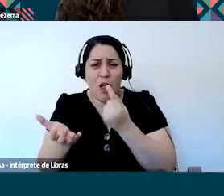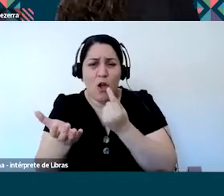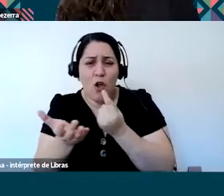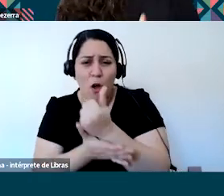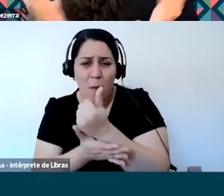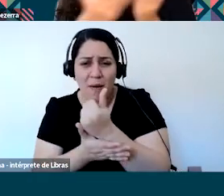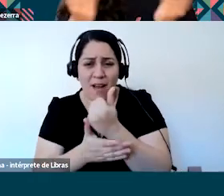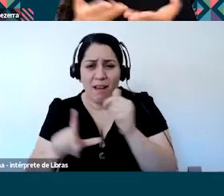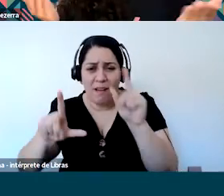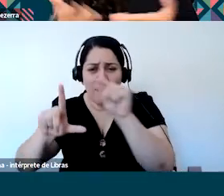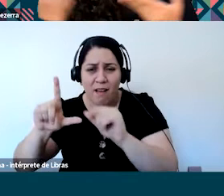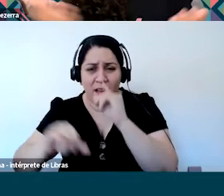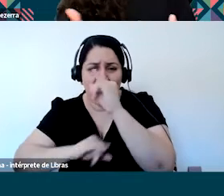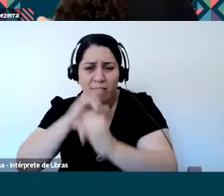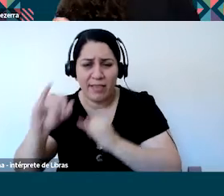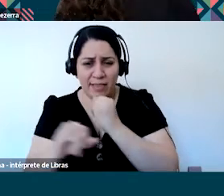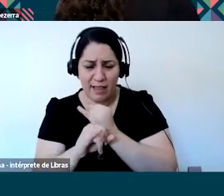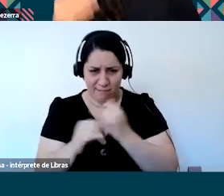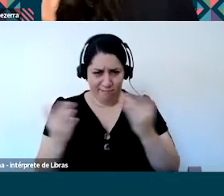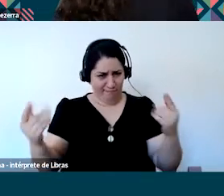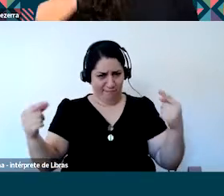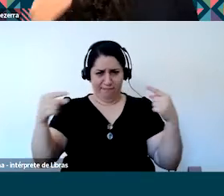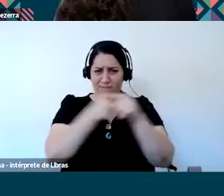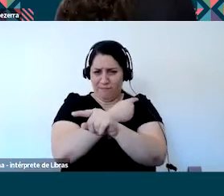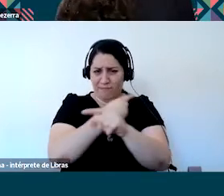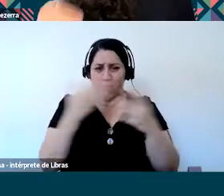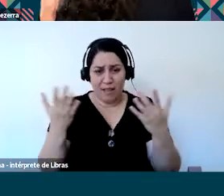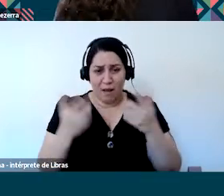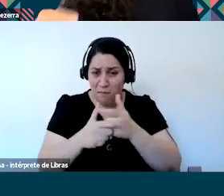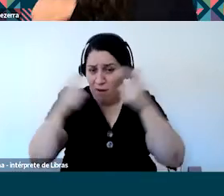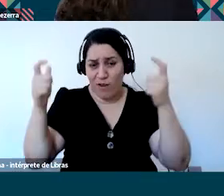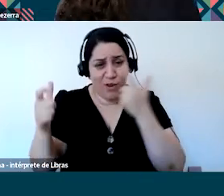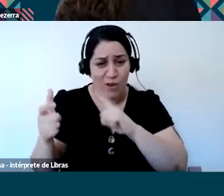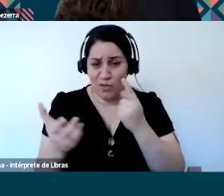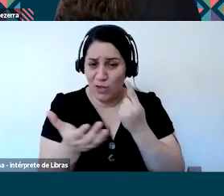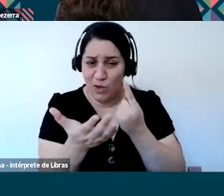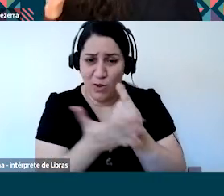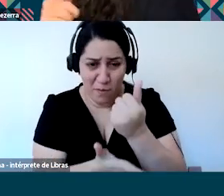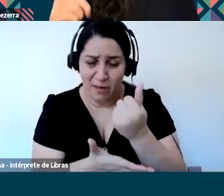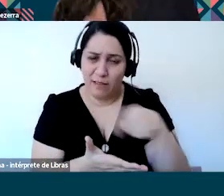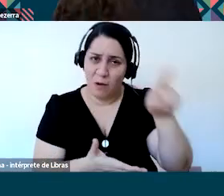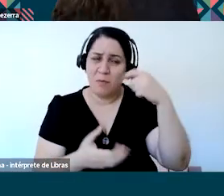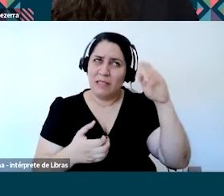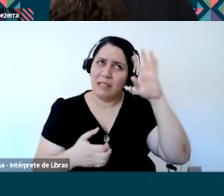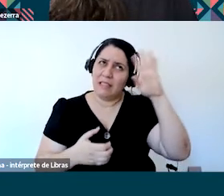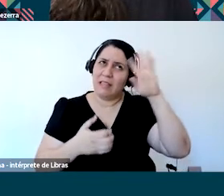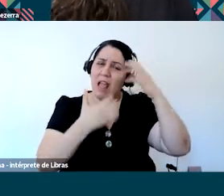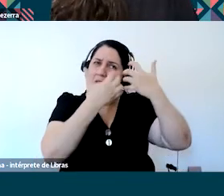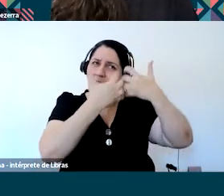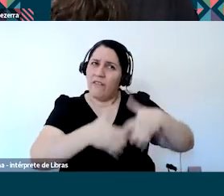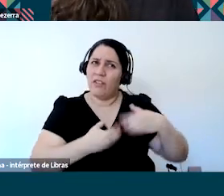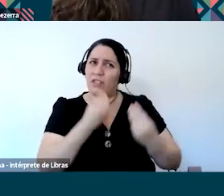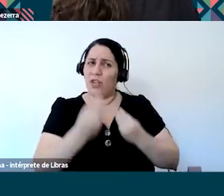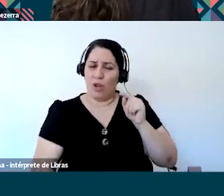querem comprar online? Não está batendo esses dados, sabe? Então, falta acessibilidade e as pessoas não conseguem comprar. Temos que refletir muito